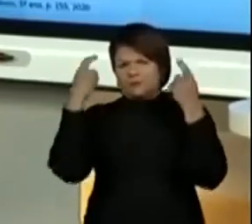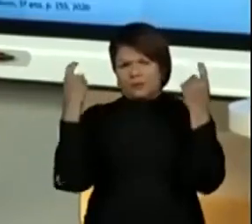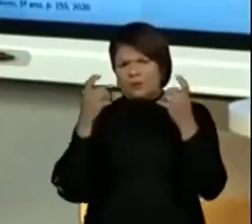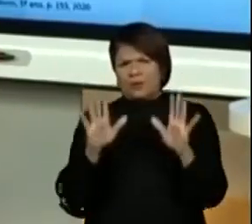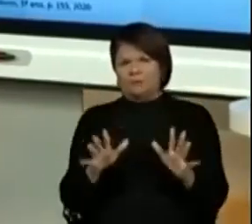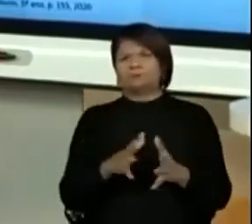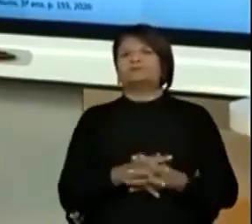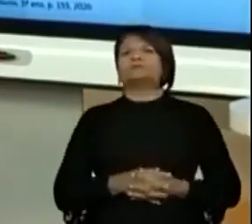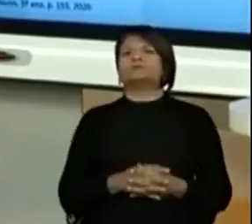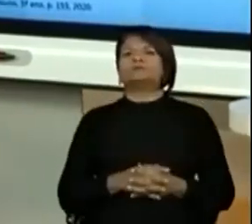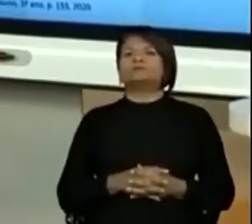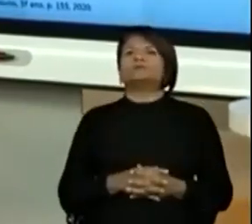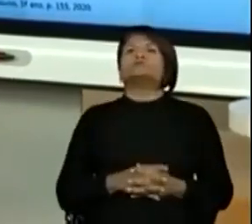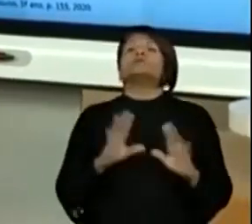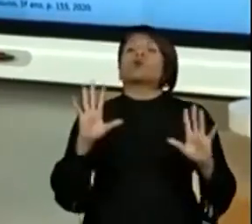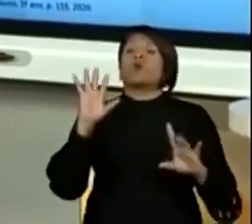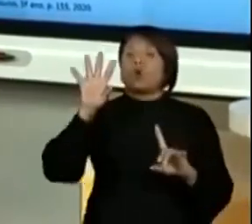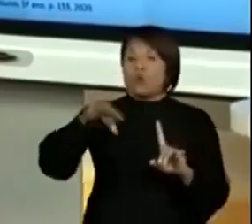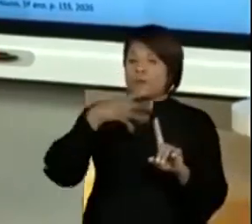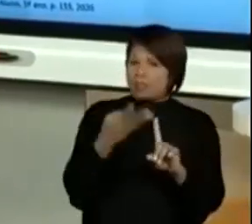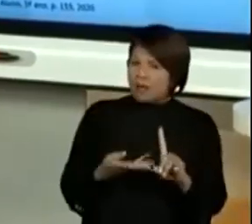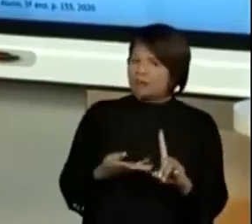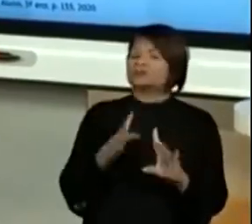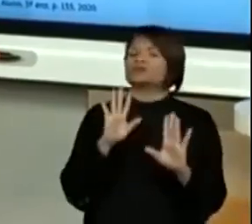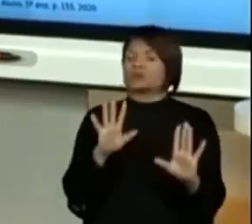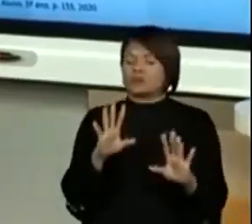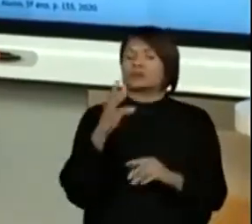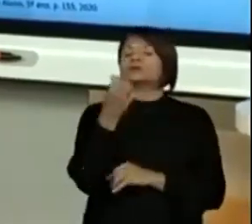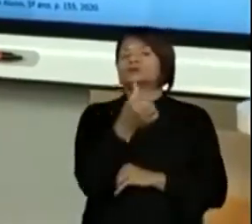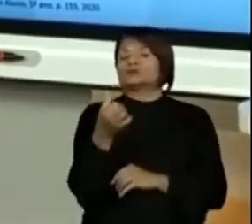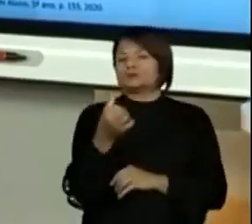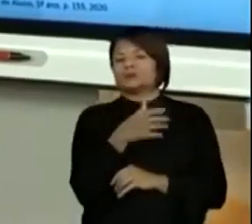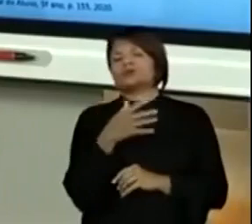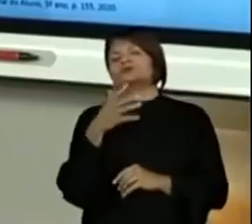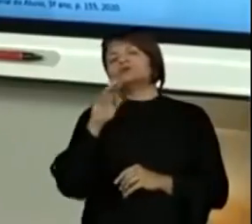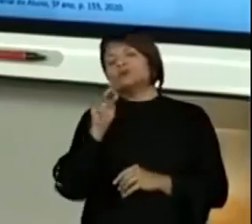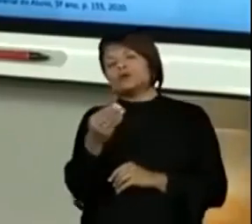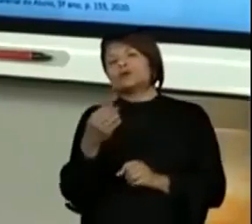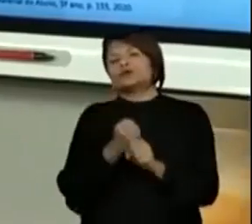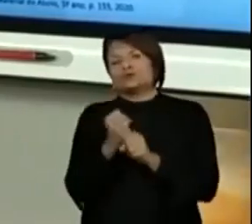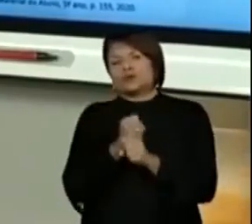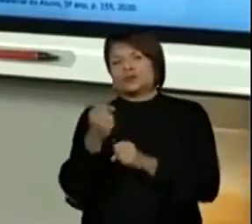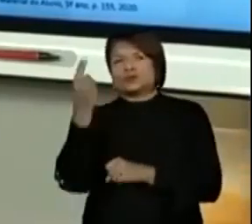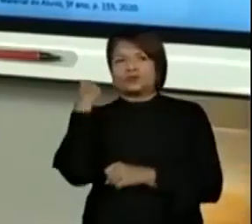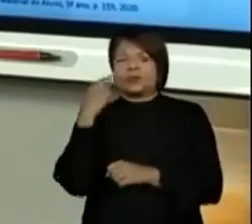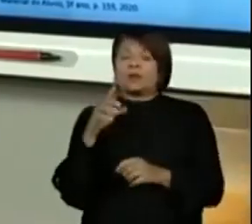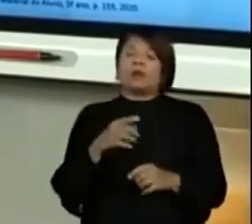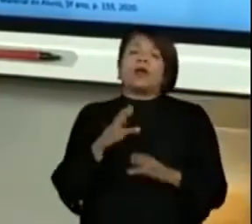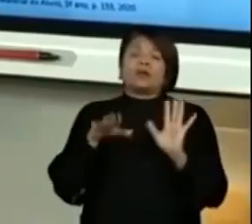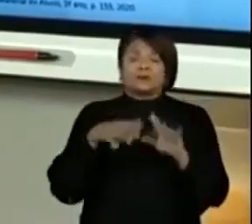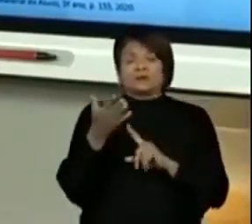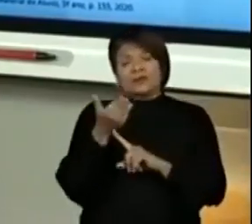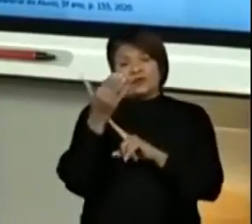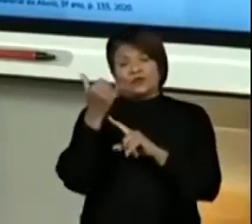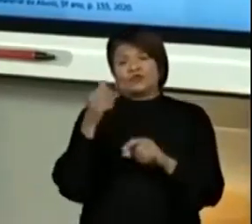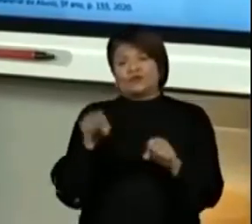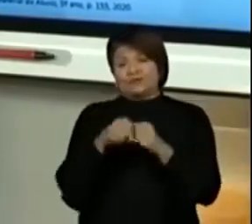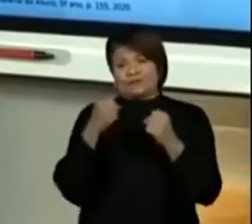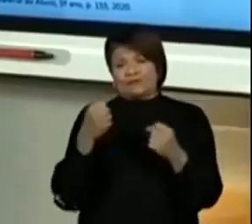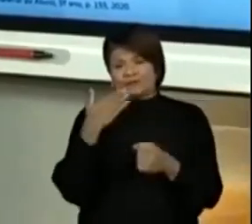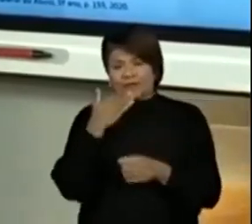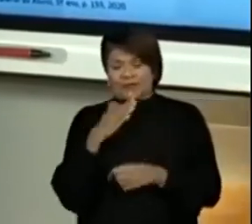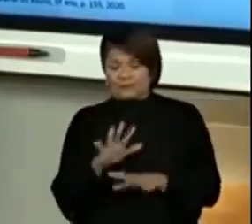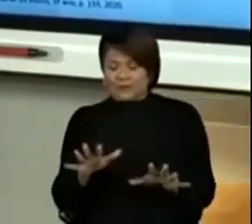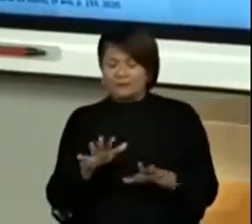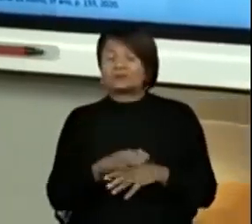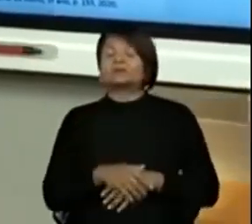isso. Homenagem aos 66 milhões de anos da era dos dinossauros. Tecnologia, sim, às vezes não rola, mas a resposta está aqui,